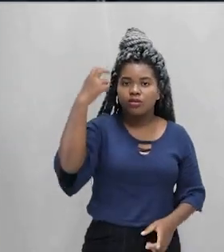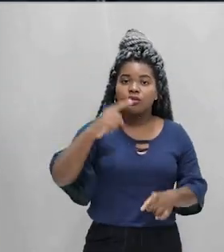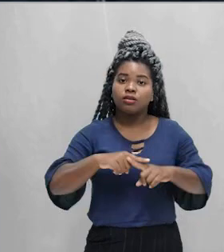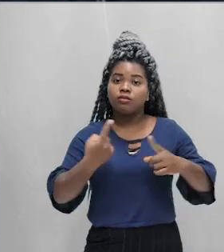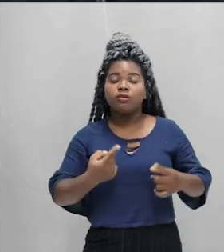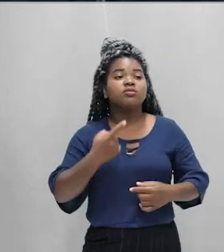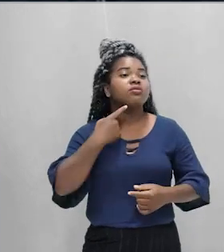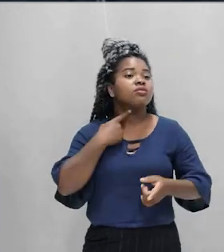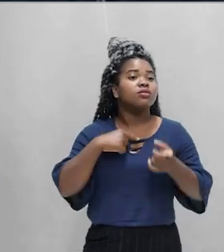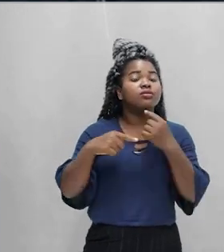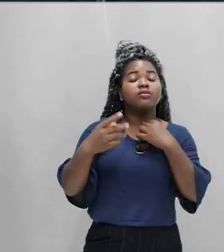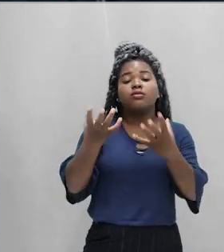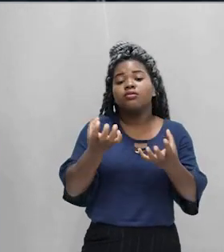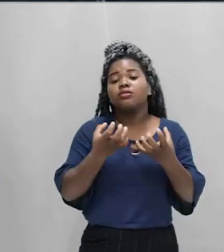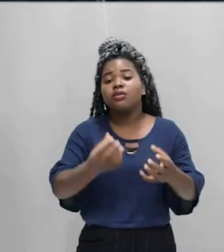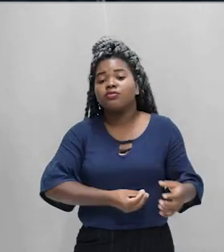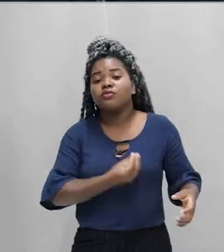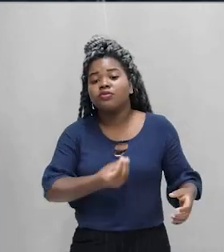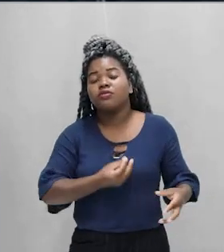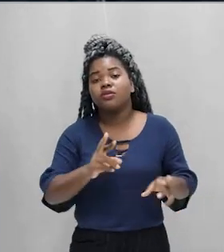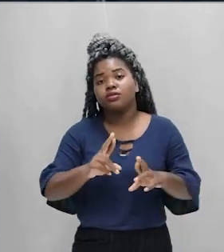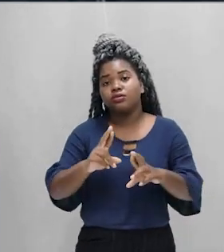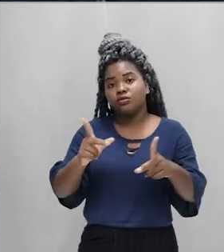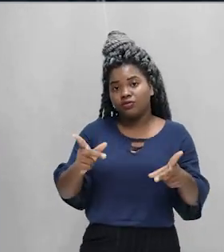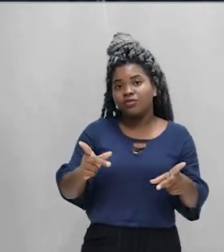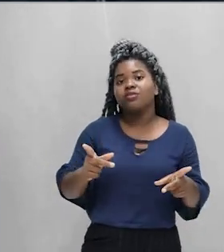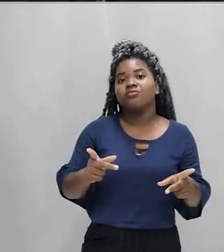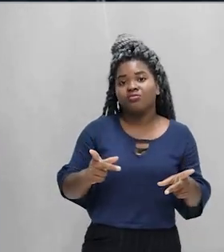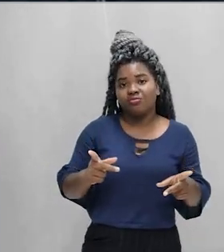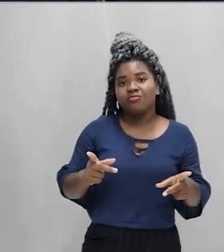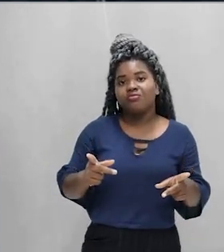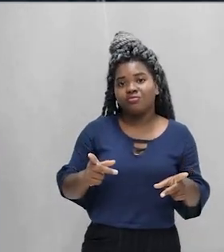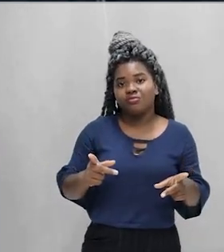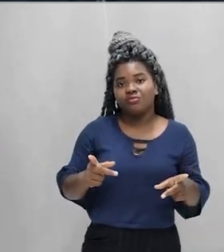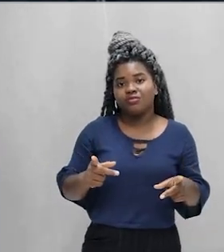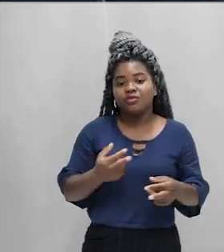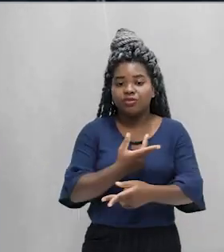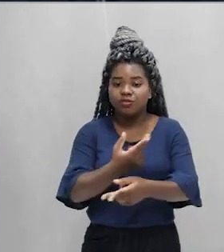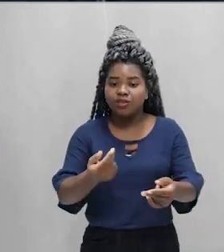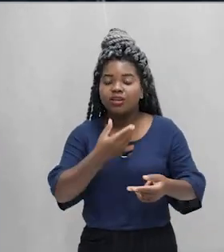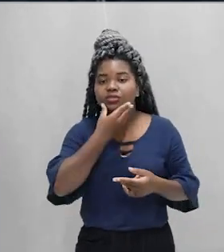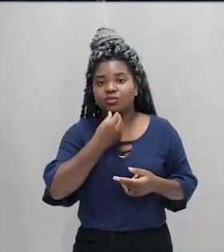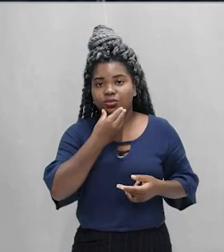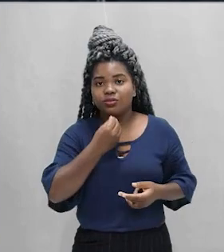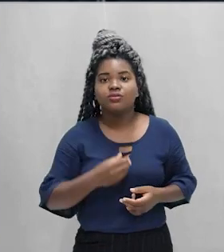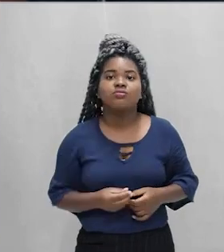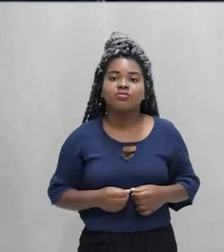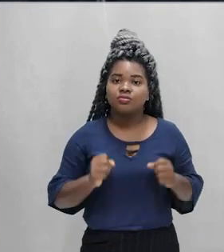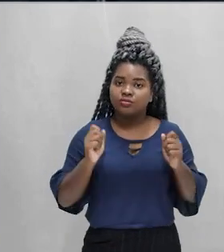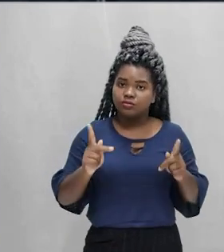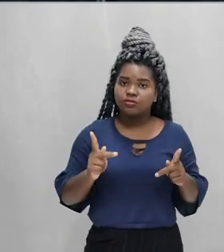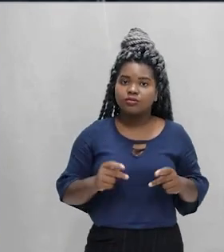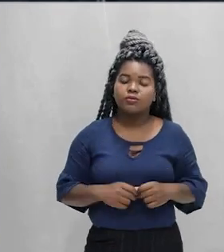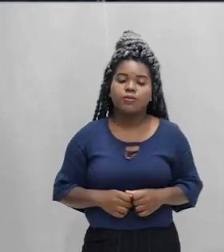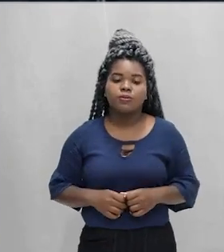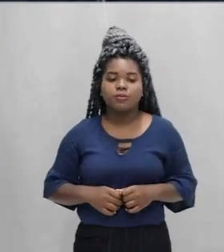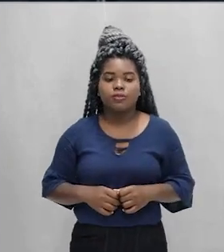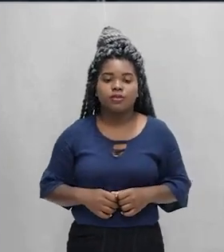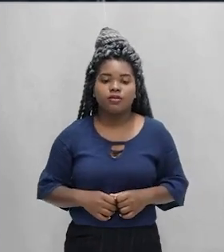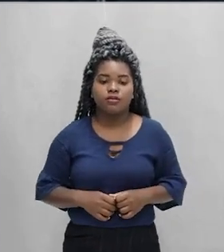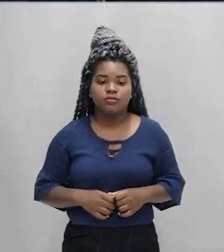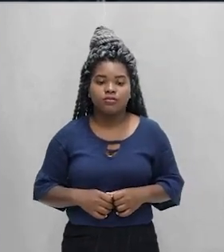que desejou e quis viver relacionamentos amorosos com vários homens. Então, aqui a gente tem a questão